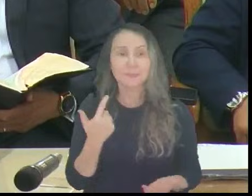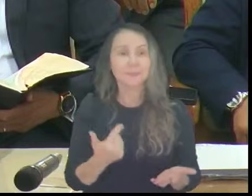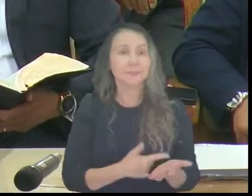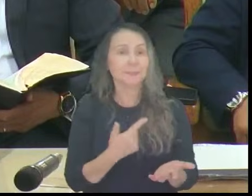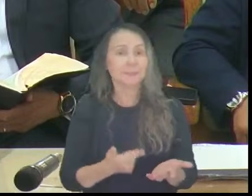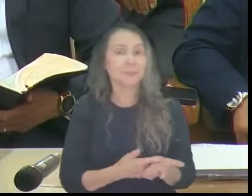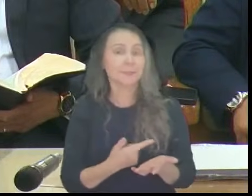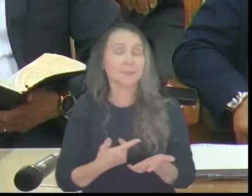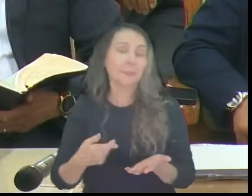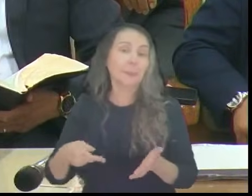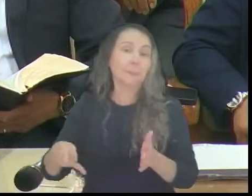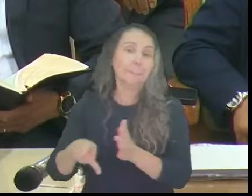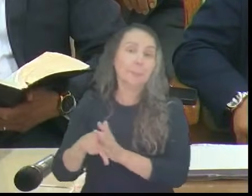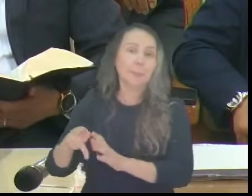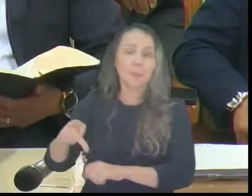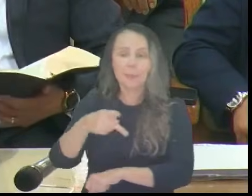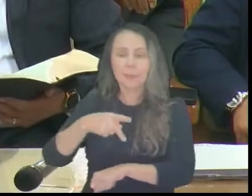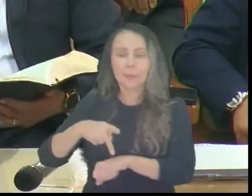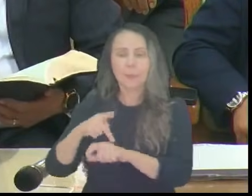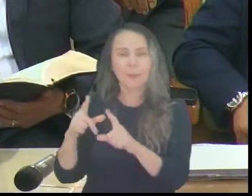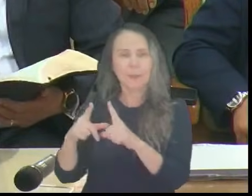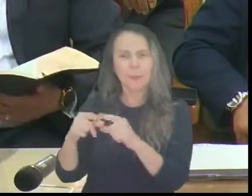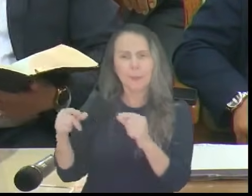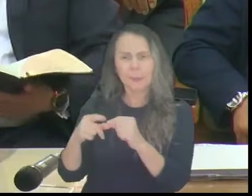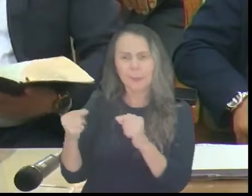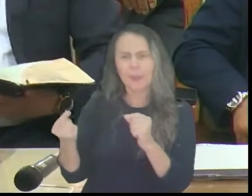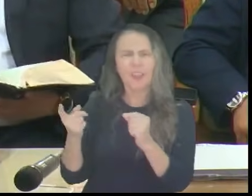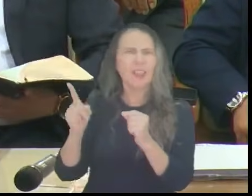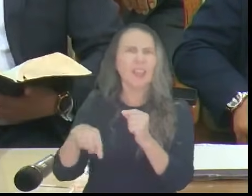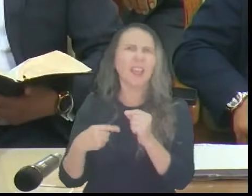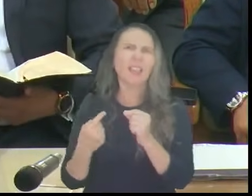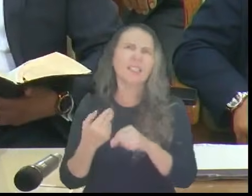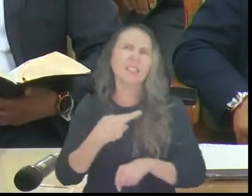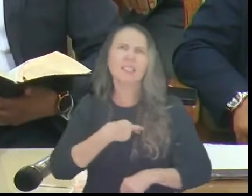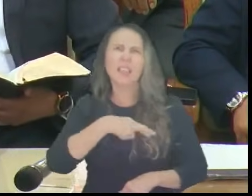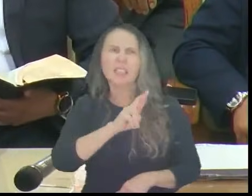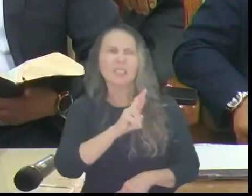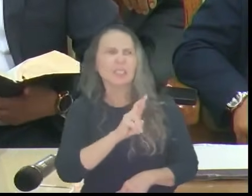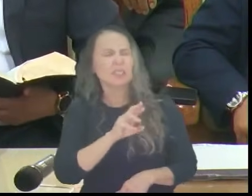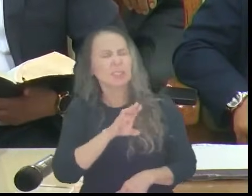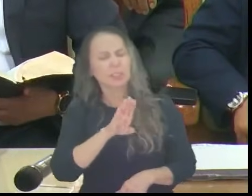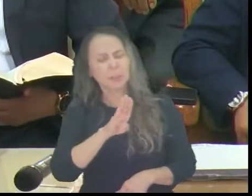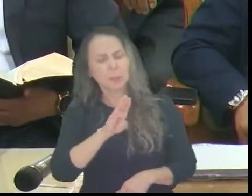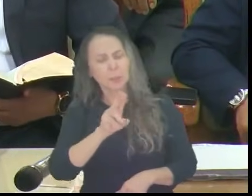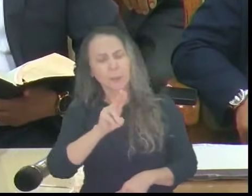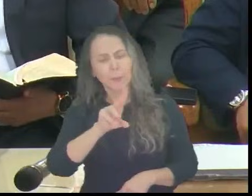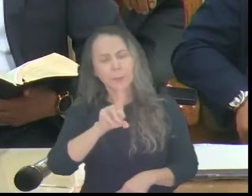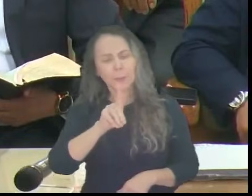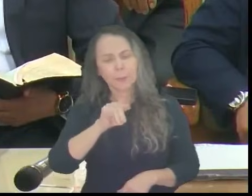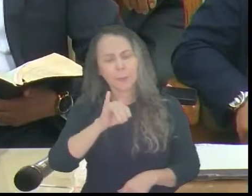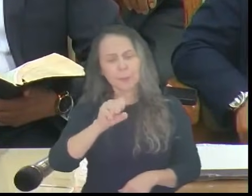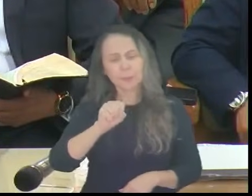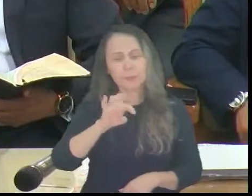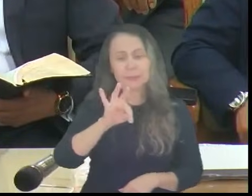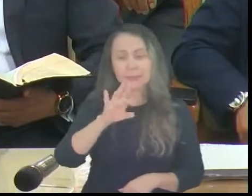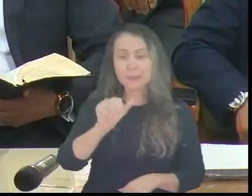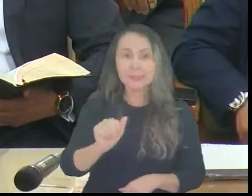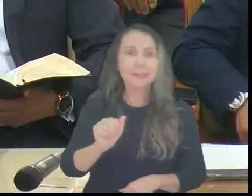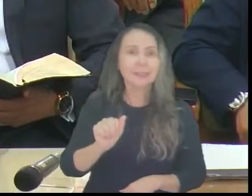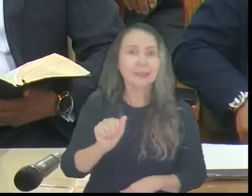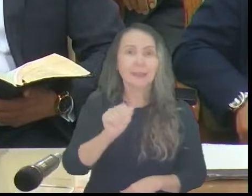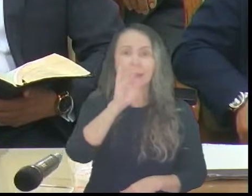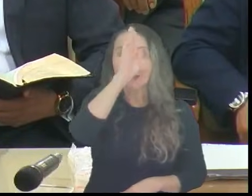da doutrina, ou era budista, ou era shintoísta, estava lá como se fosse um Novo Testamento, de